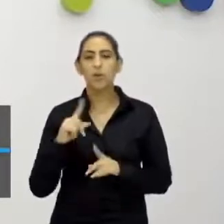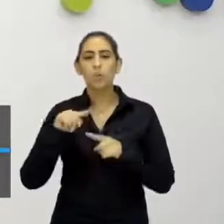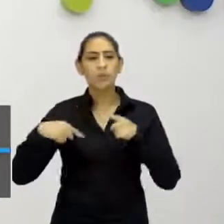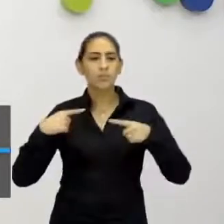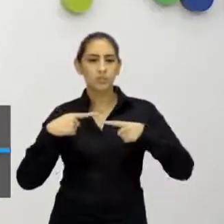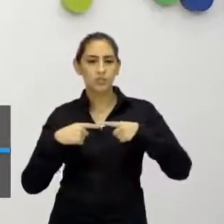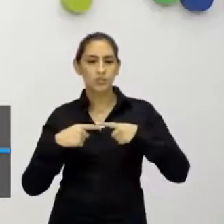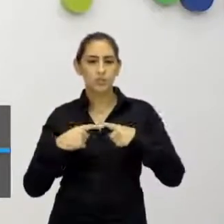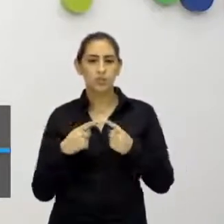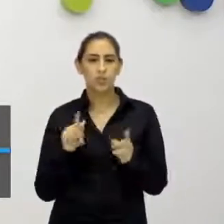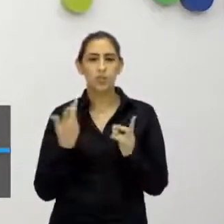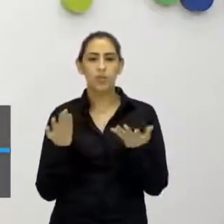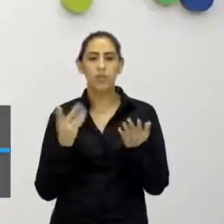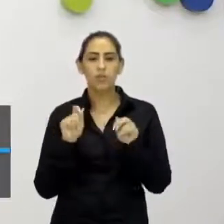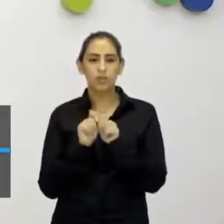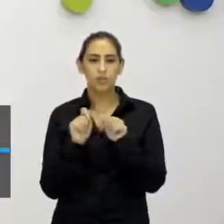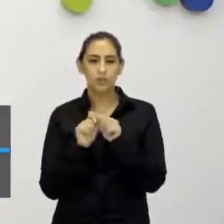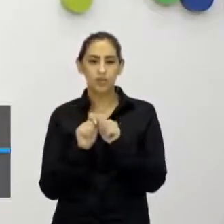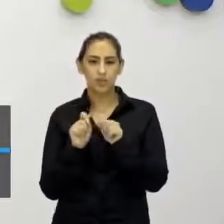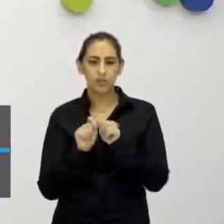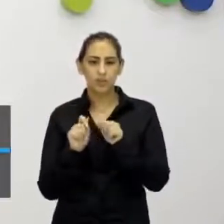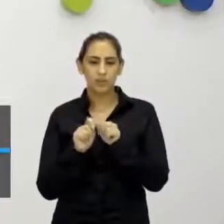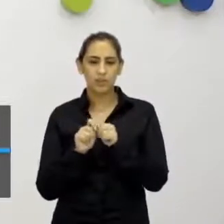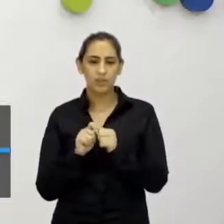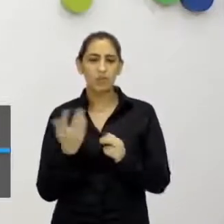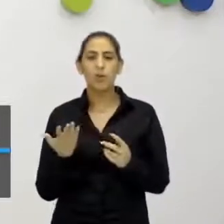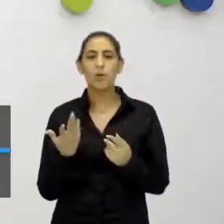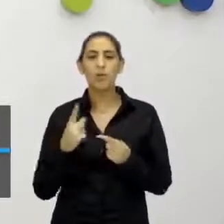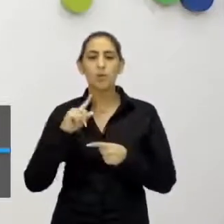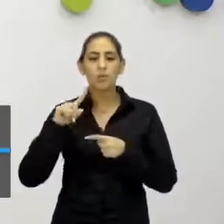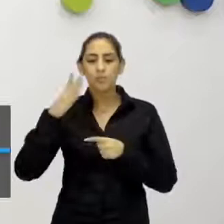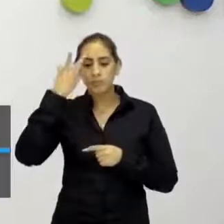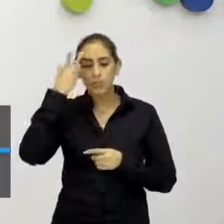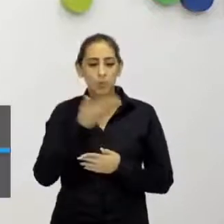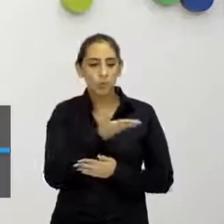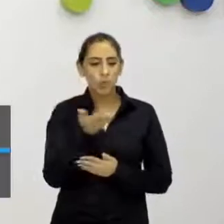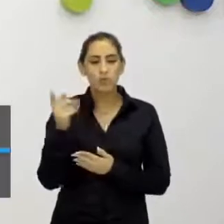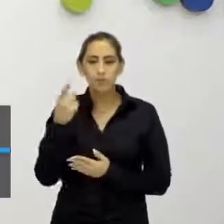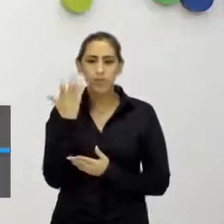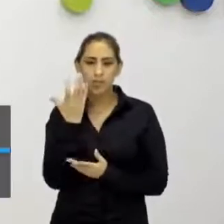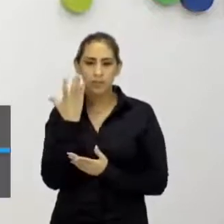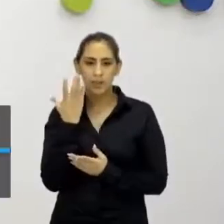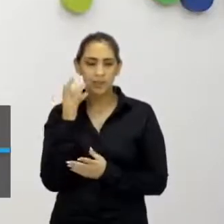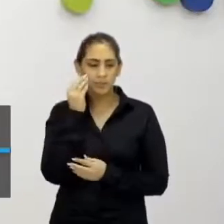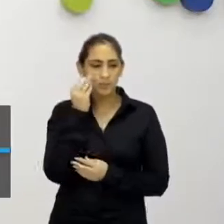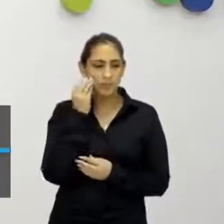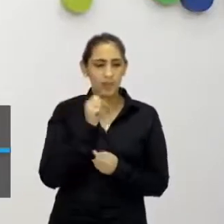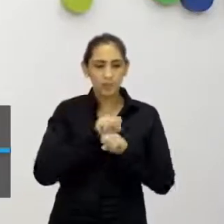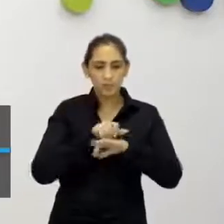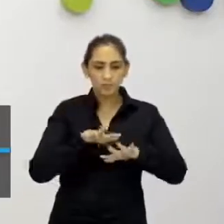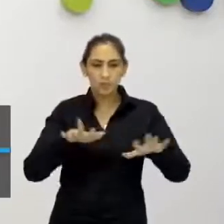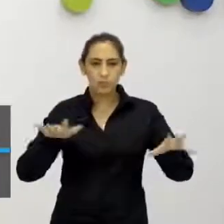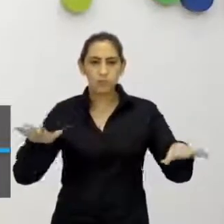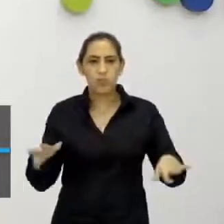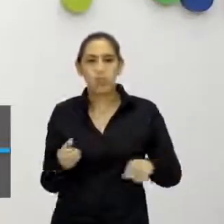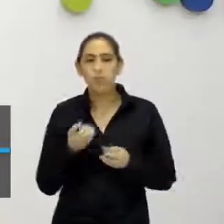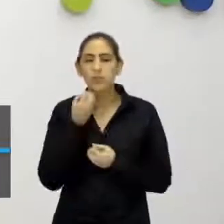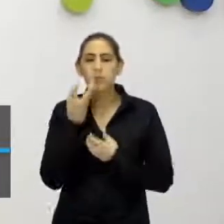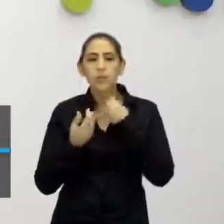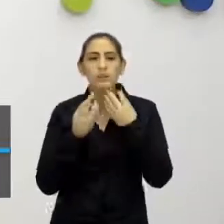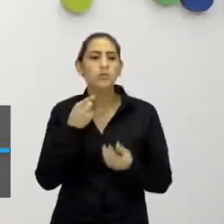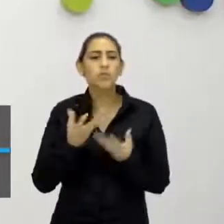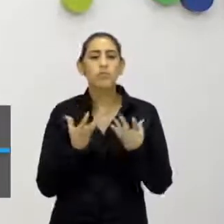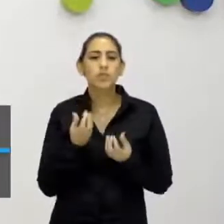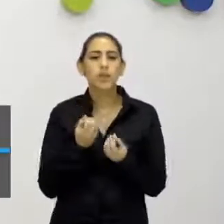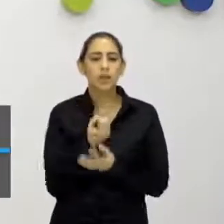ao fazer aquele cartaz, qual o público que você quer atingir, que informação você quer passar, de que maneira, porque se você quer